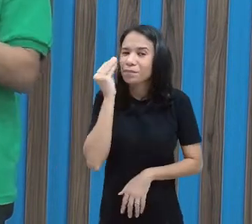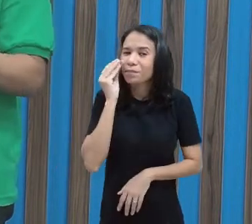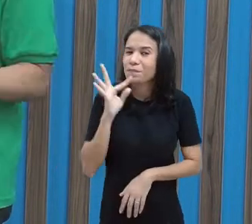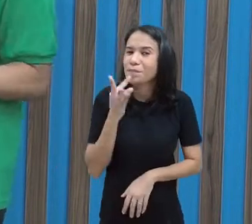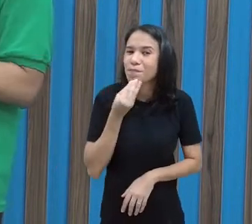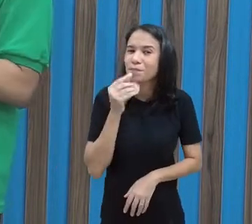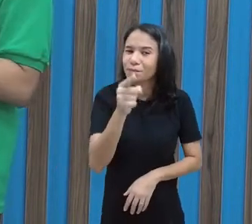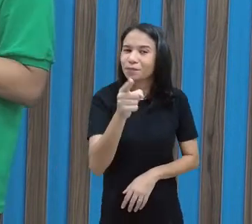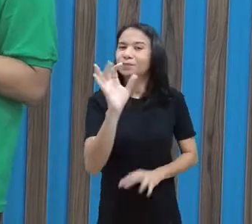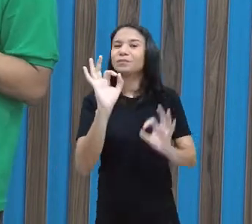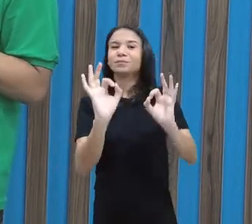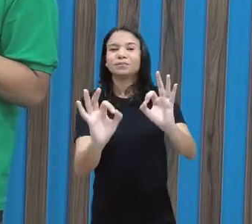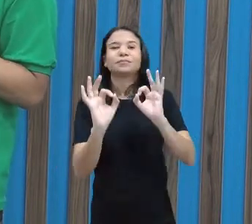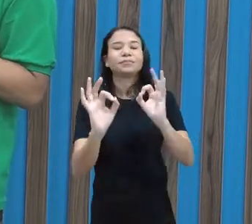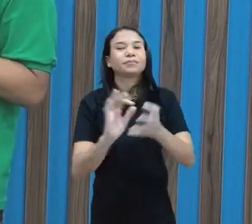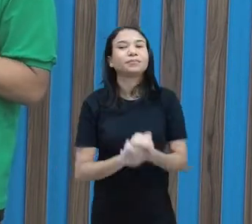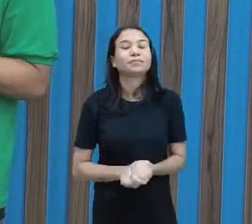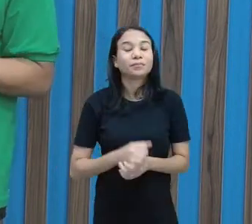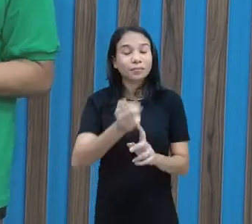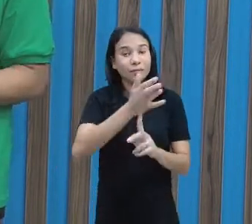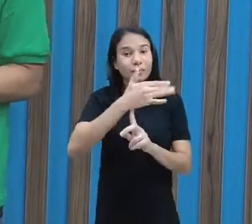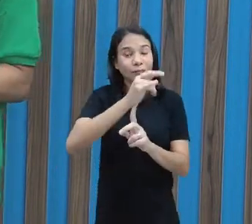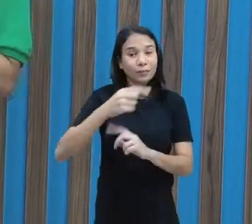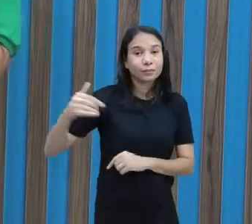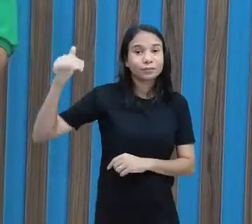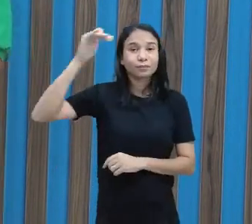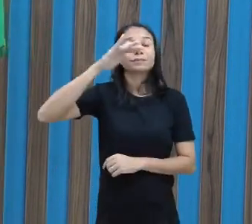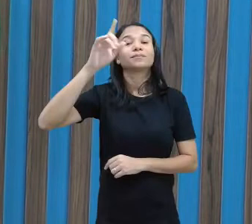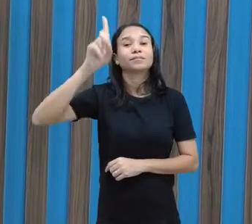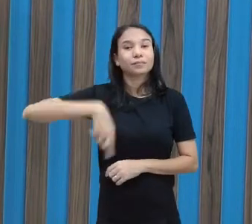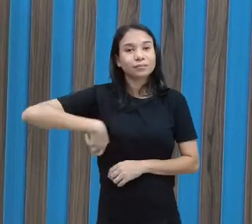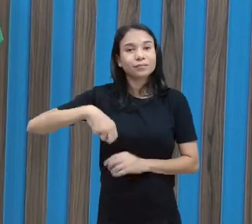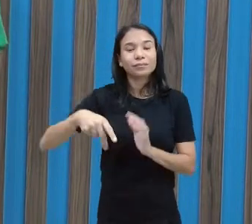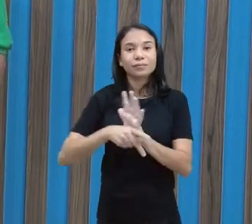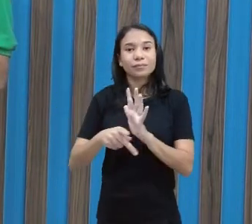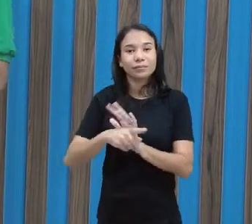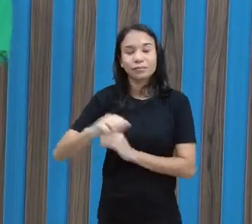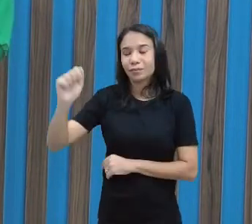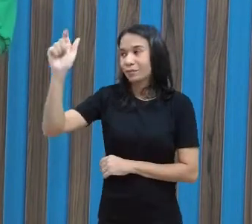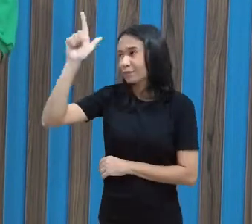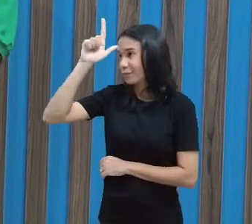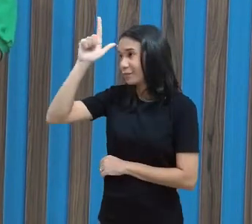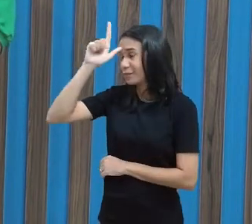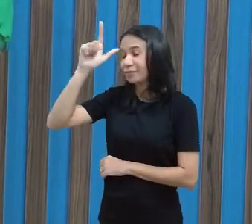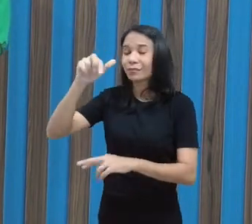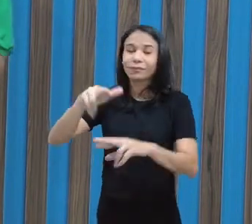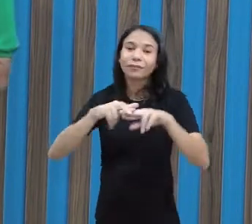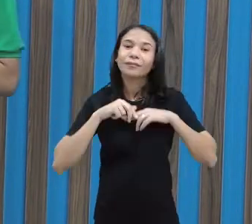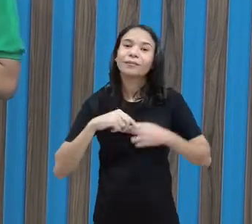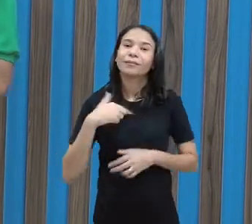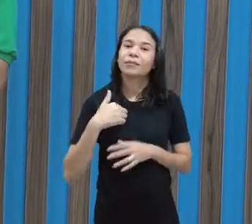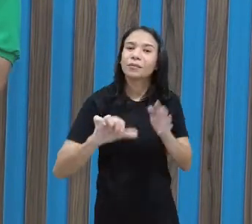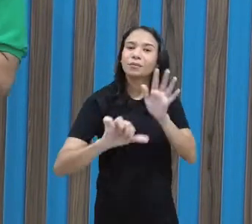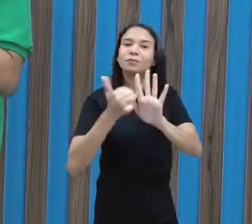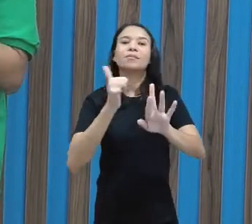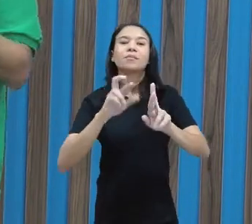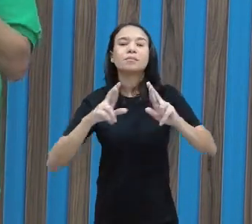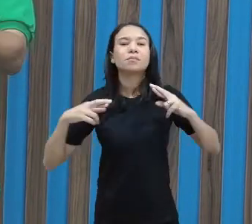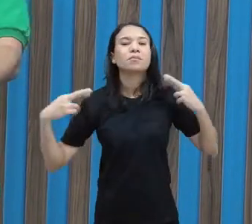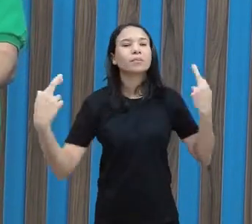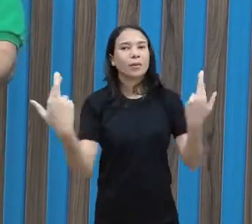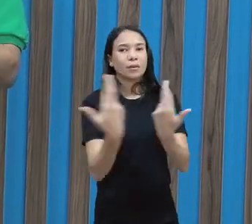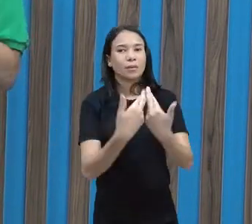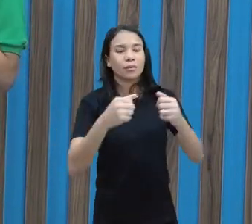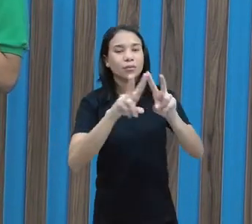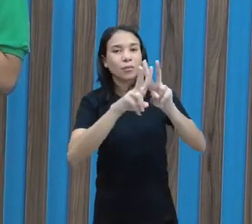vocês mesmo à distância, tá? E a bandeirinha de cima é da Alemanha, né? Então o primeiro encontro sobre o